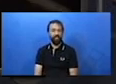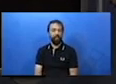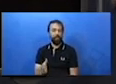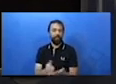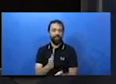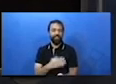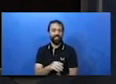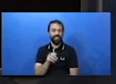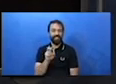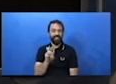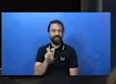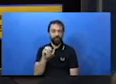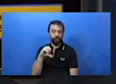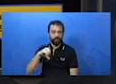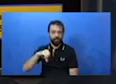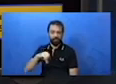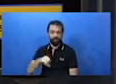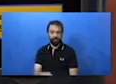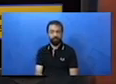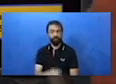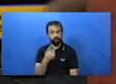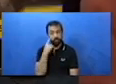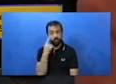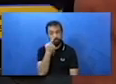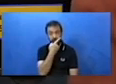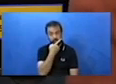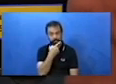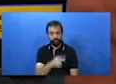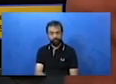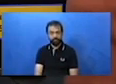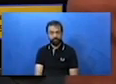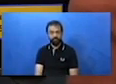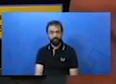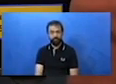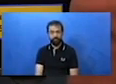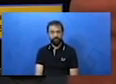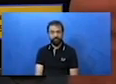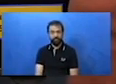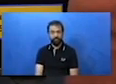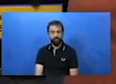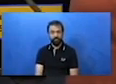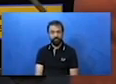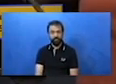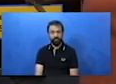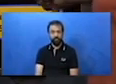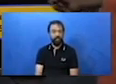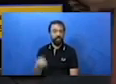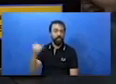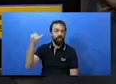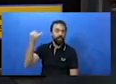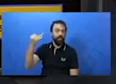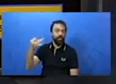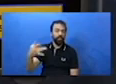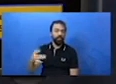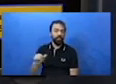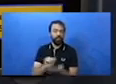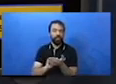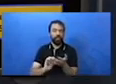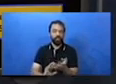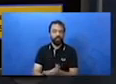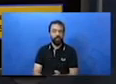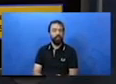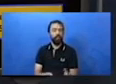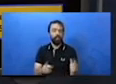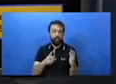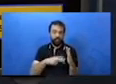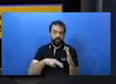página 59. Olha lá, vamos falar sobre essa tarefa. Olha aqui, para fazer a tarefa 1, releia